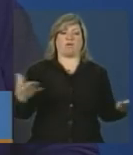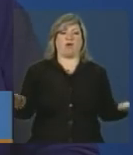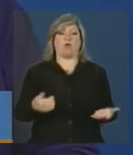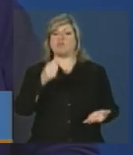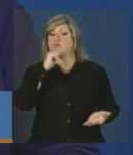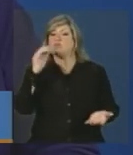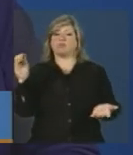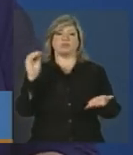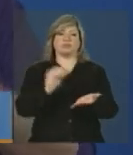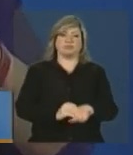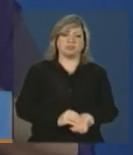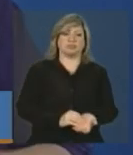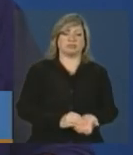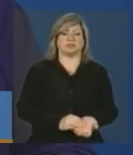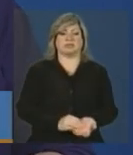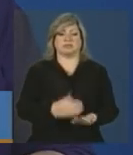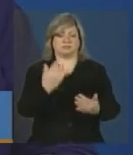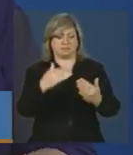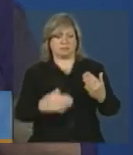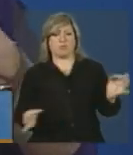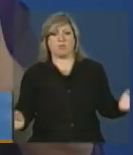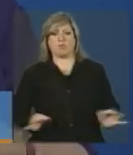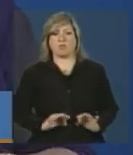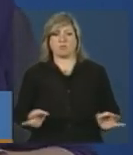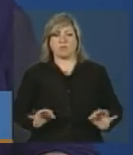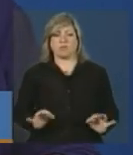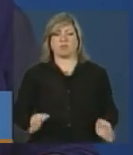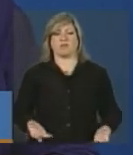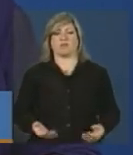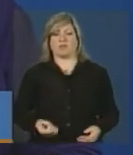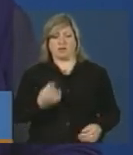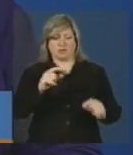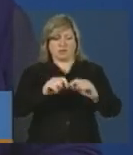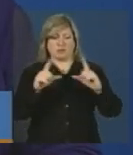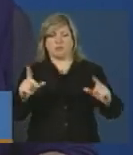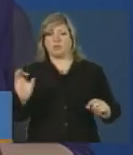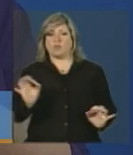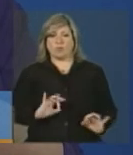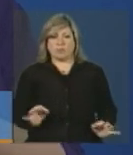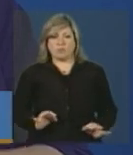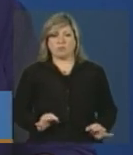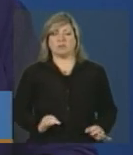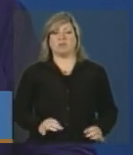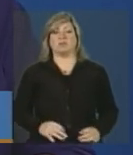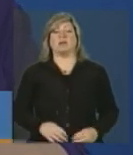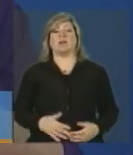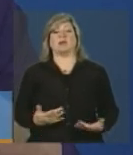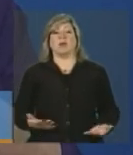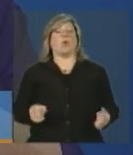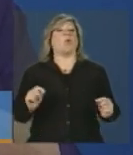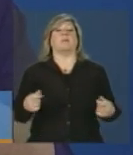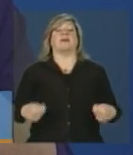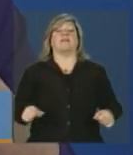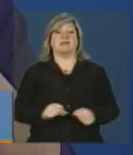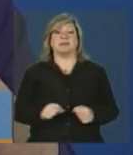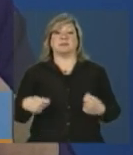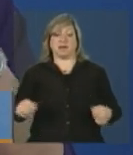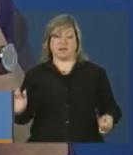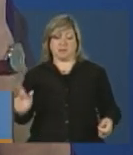ali listado, né? Aparecendo naquela tela. O que ele deve fazer?